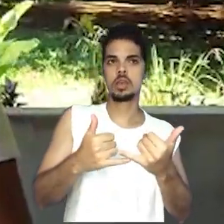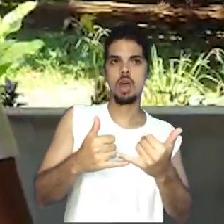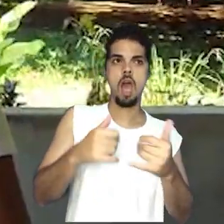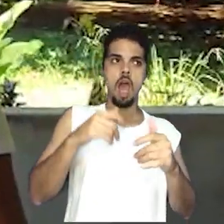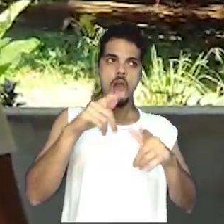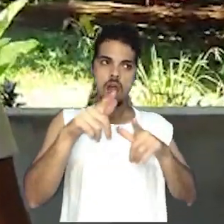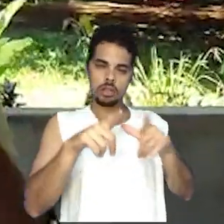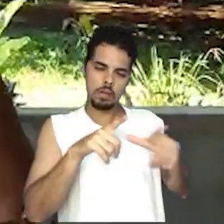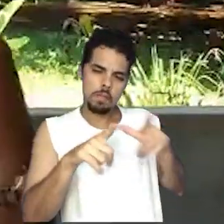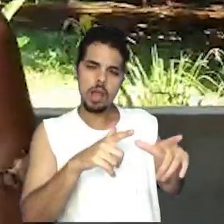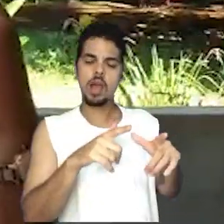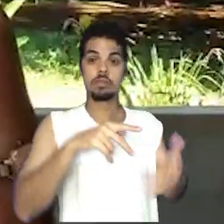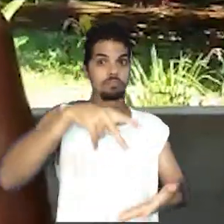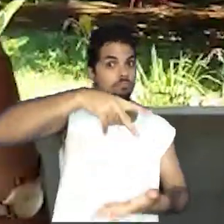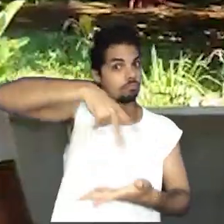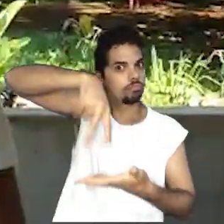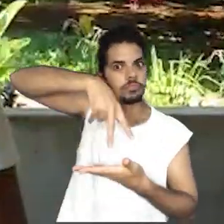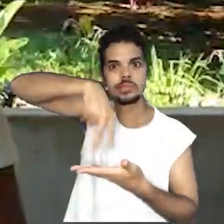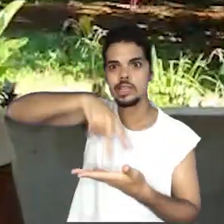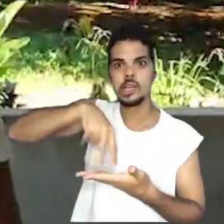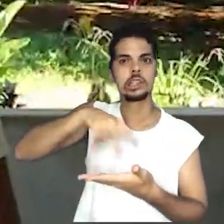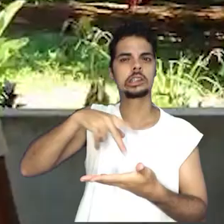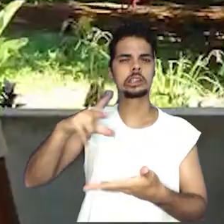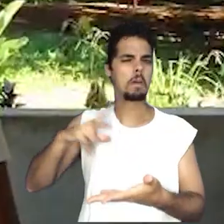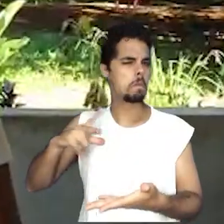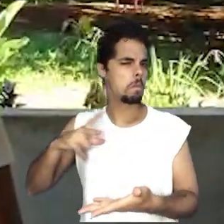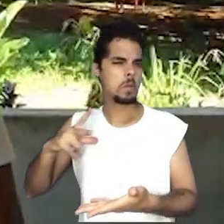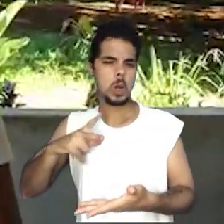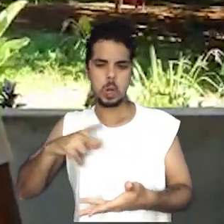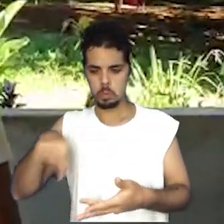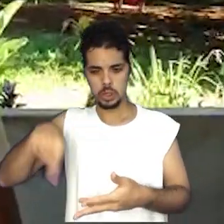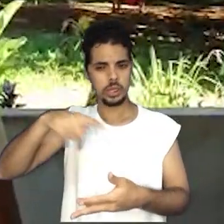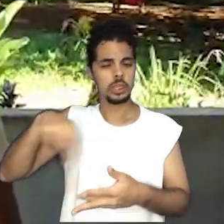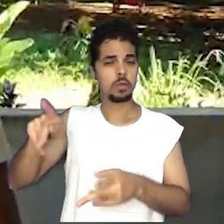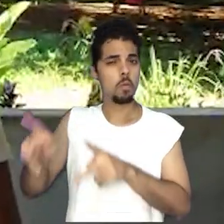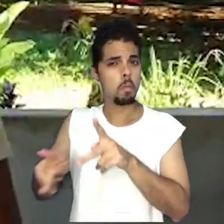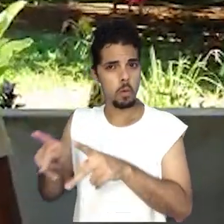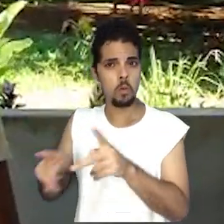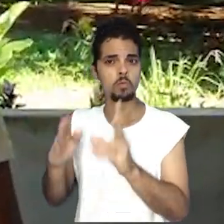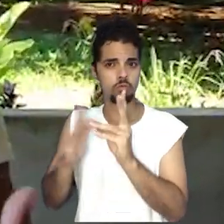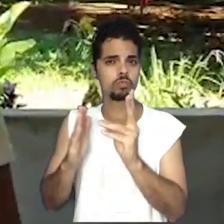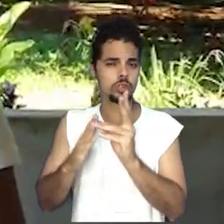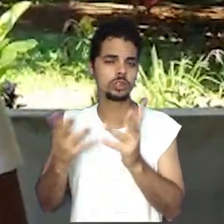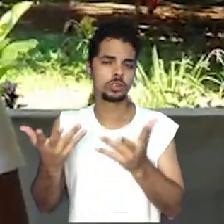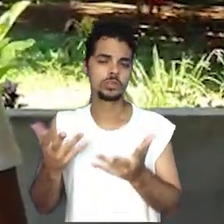7 de setembro, a gente faz jogos, faz brincadeiras, né?